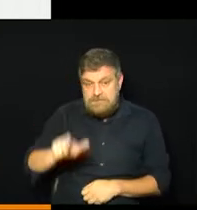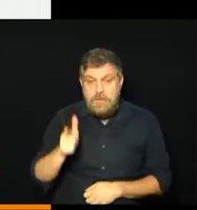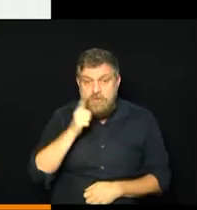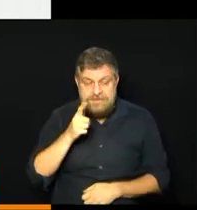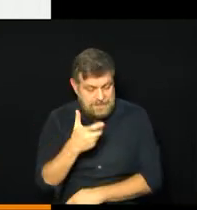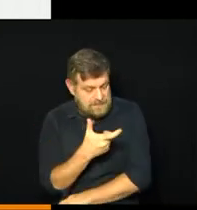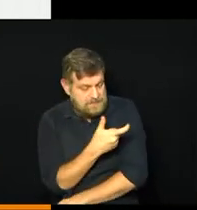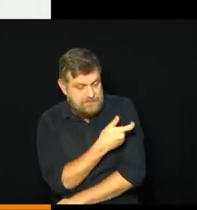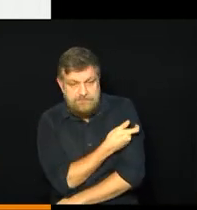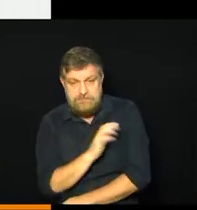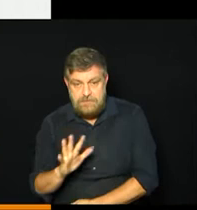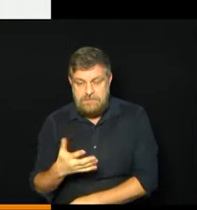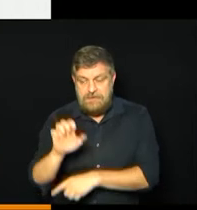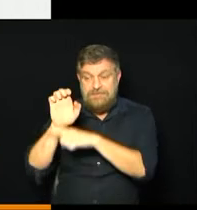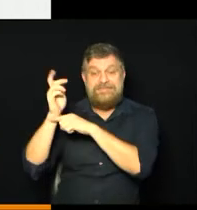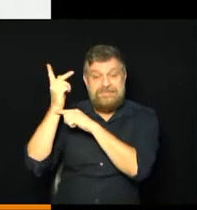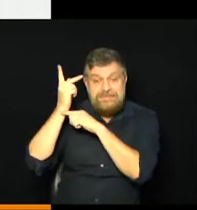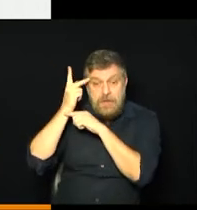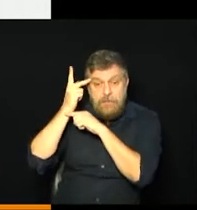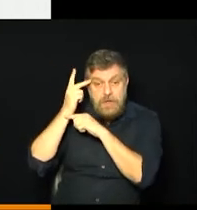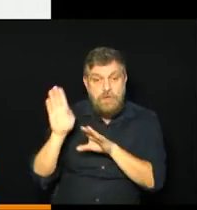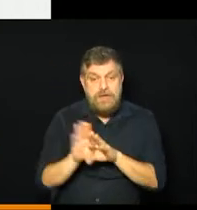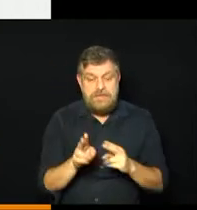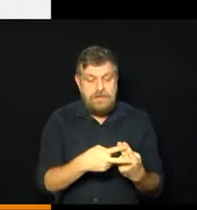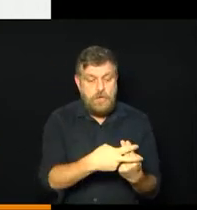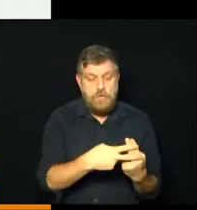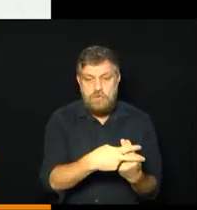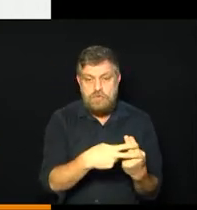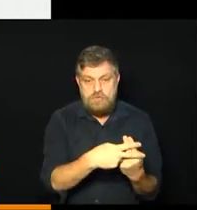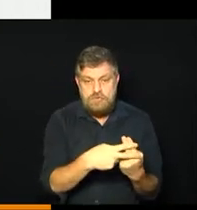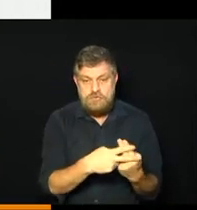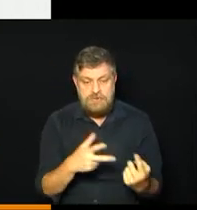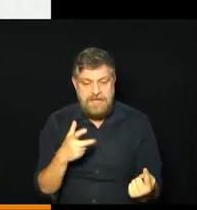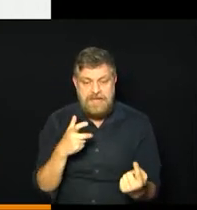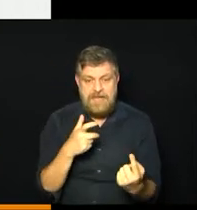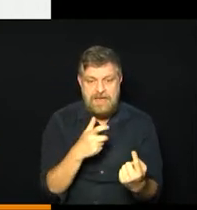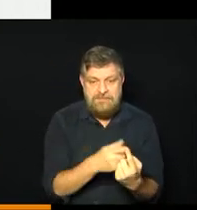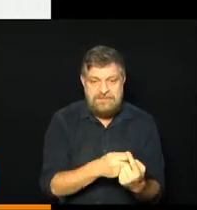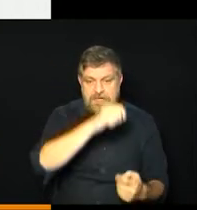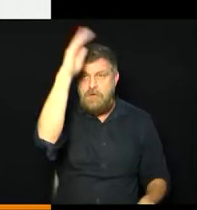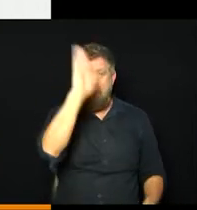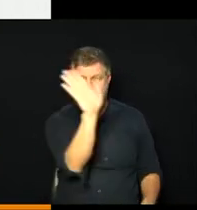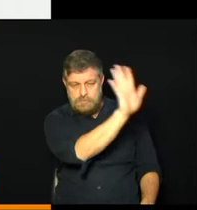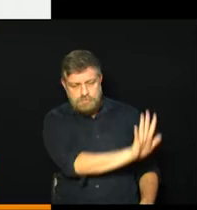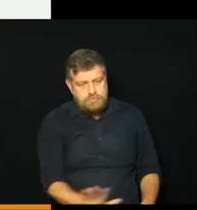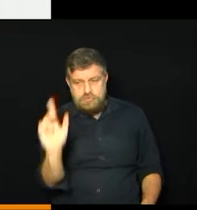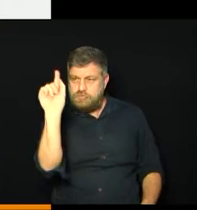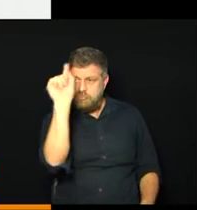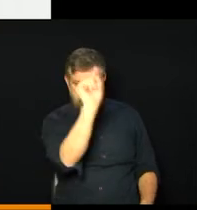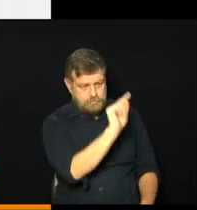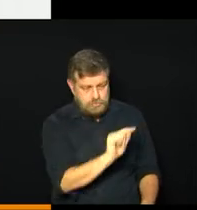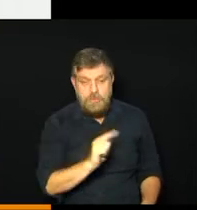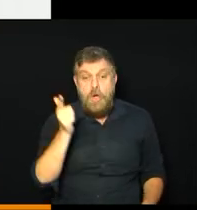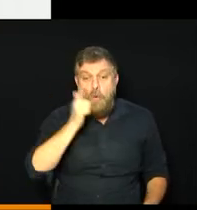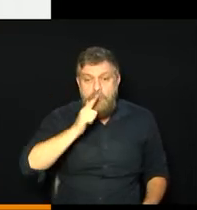que acontecem no estado de São Paulo e o Conect SUS para as vacinações que ocorrem em todo o país. Lá você pode tirar o